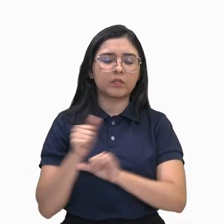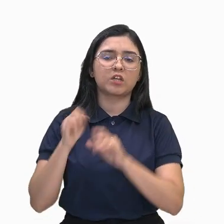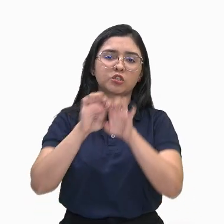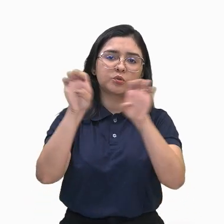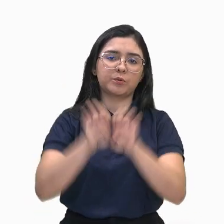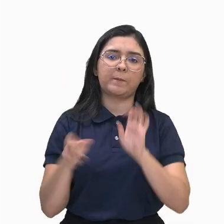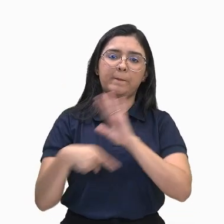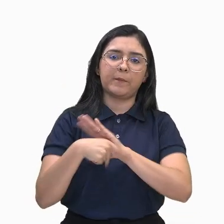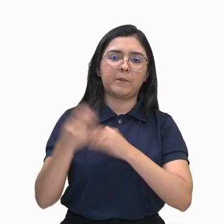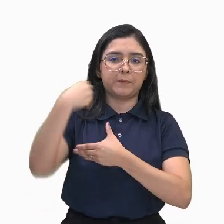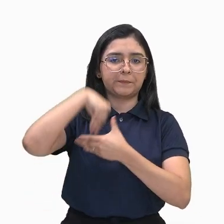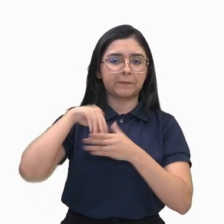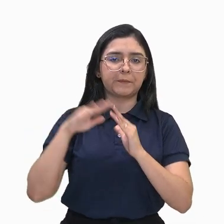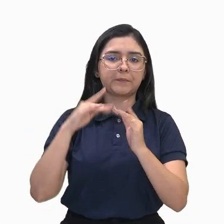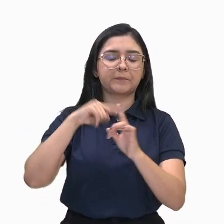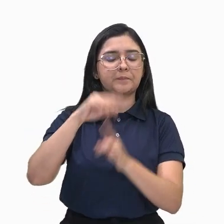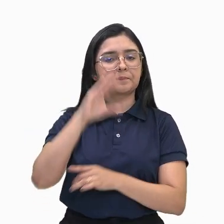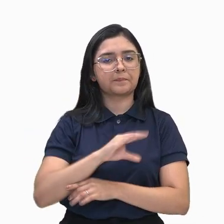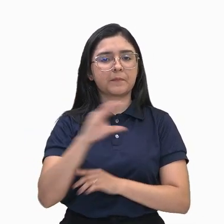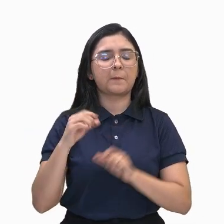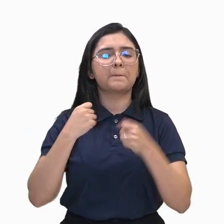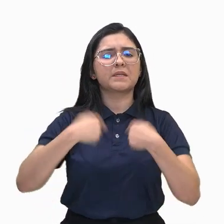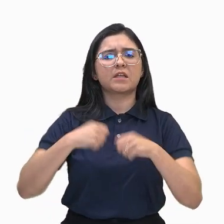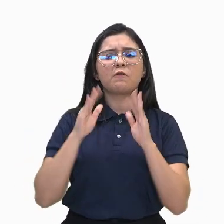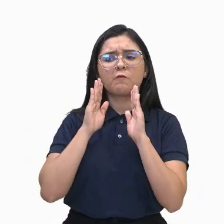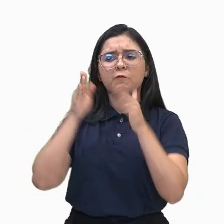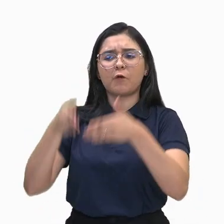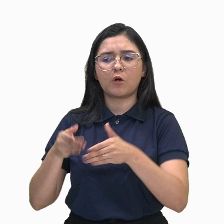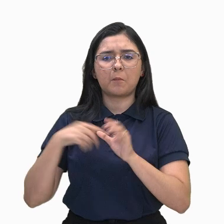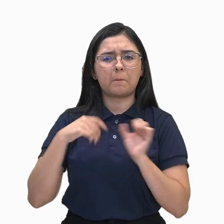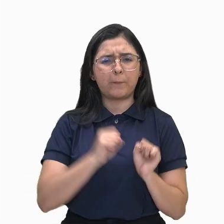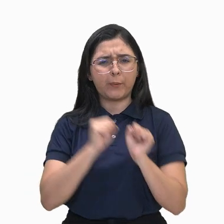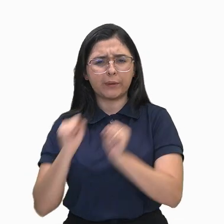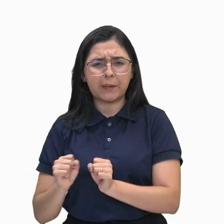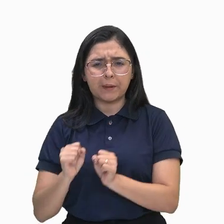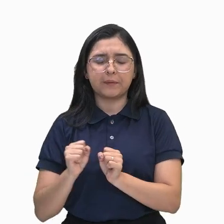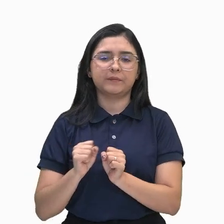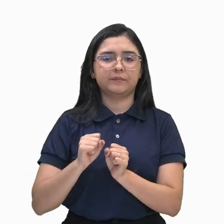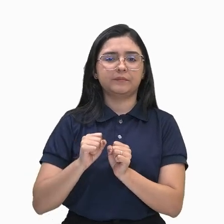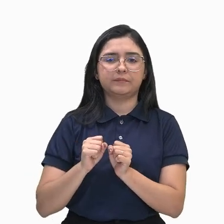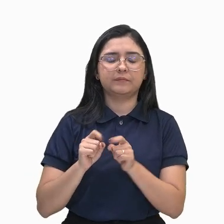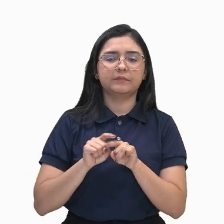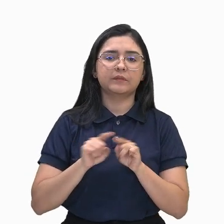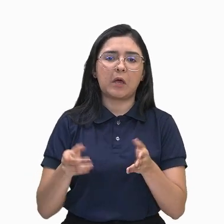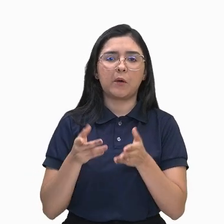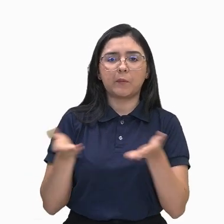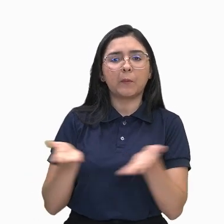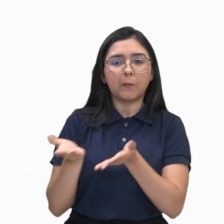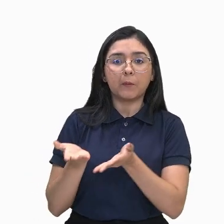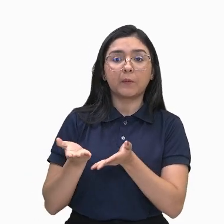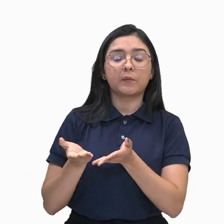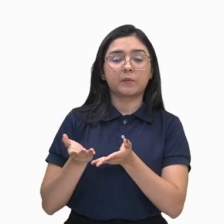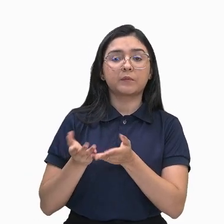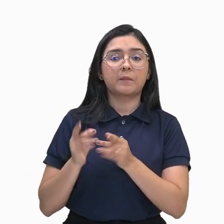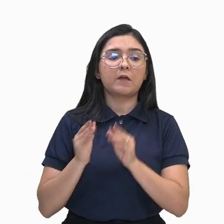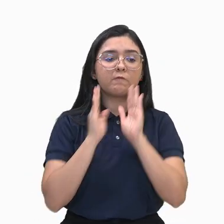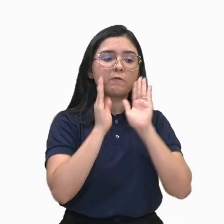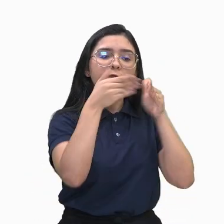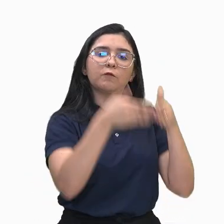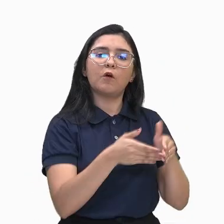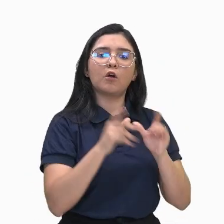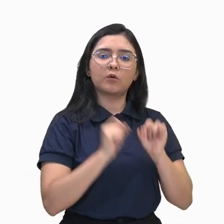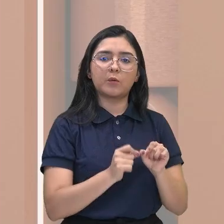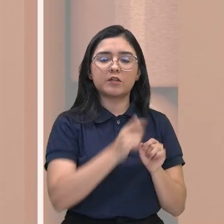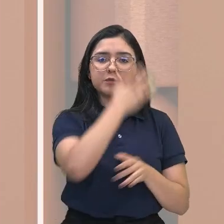da instituição que visava tirar o foco ali do poder e, de certa forma, de bajular os poderosos e dar um enfoque maior